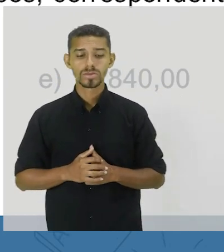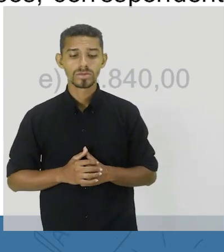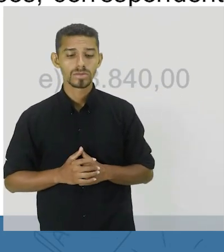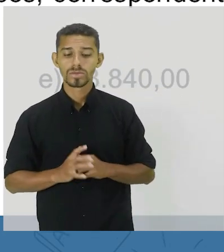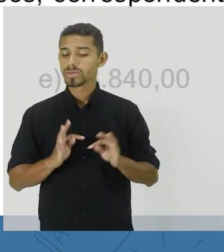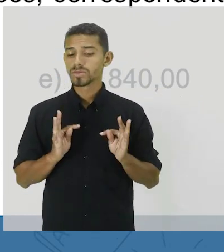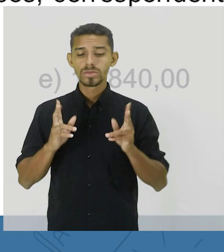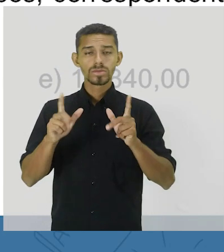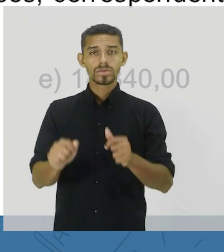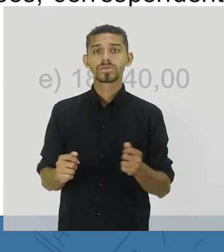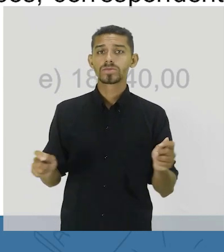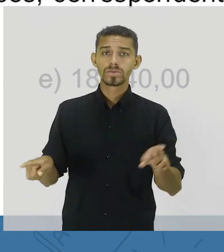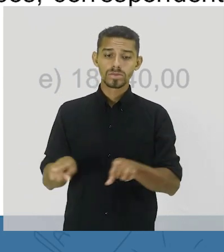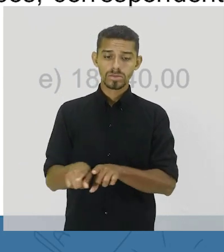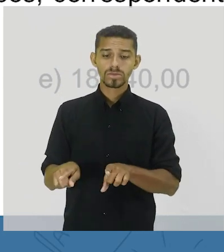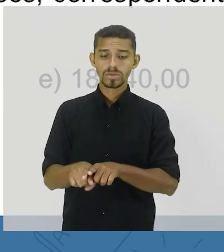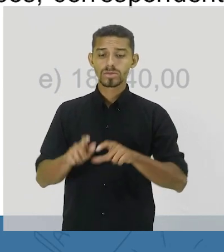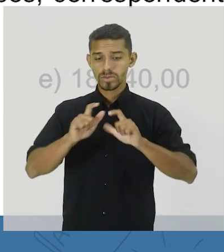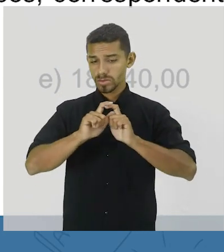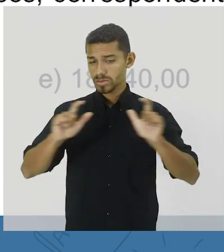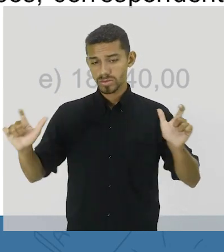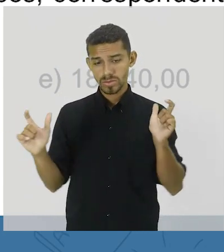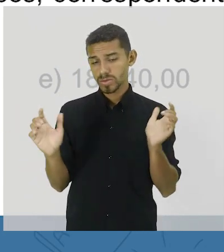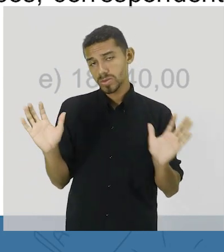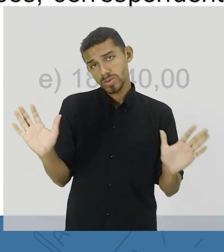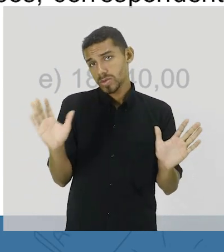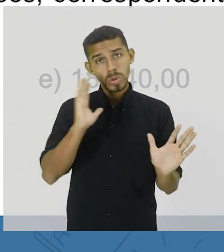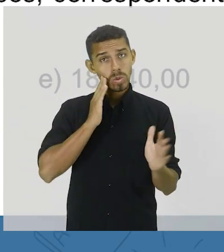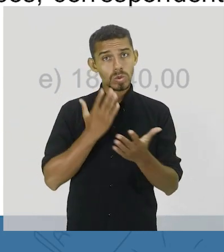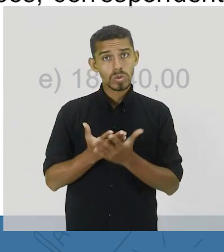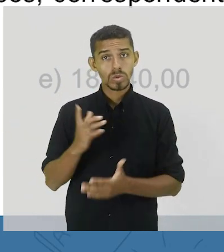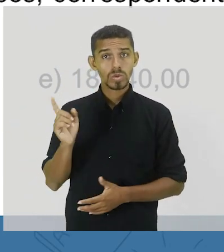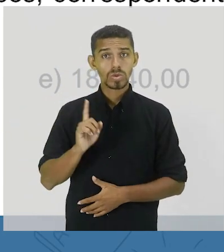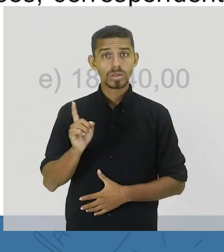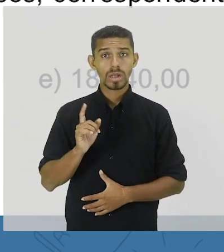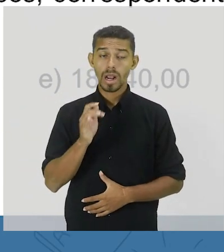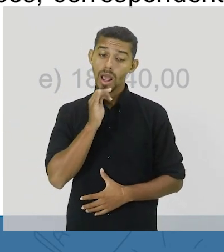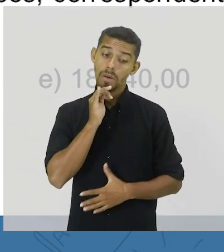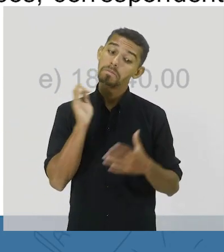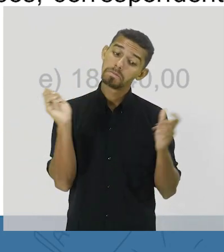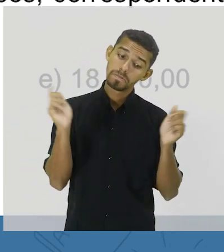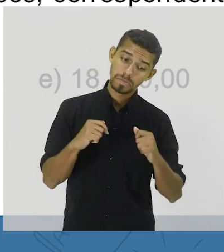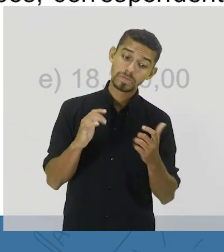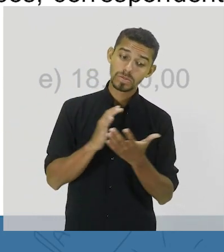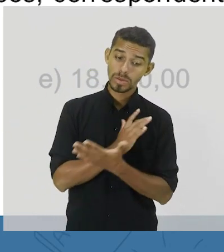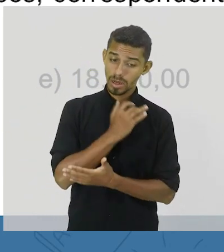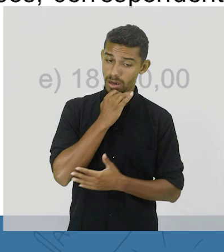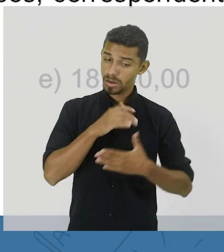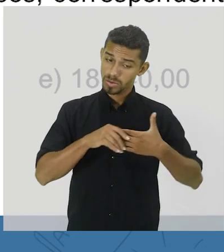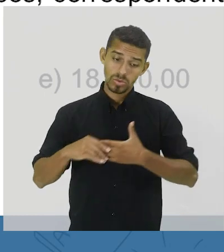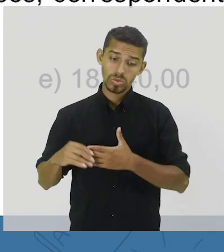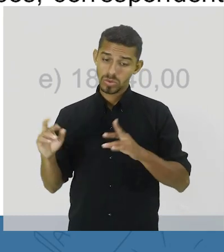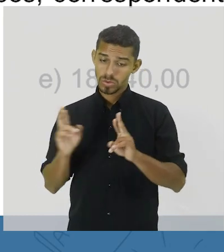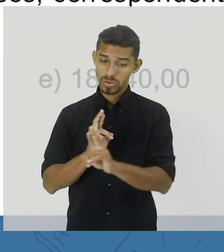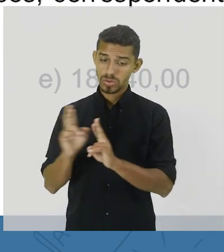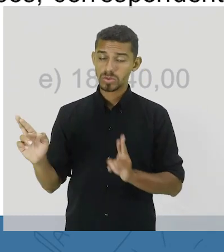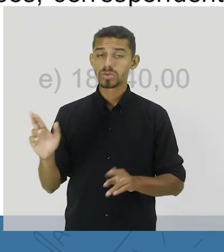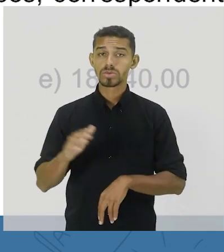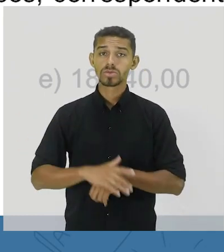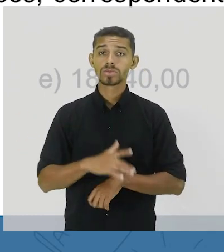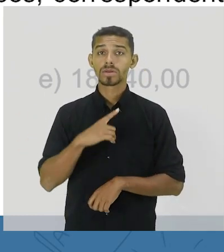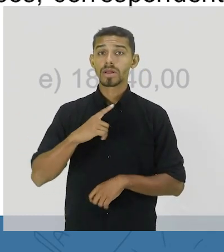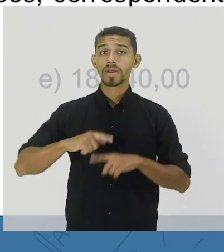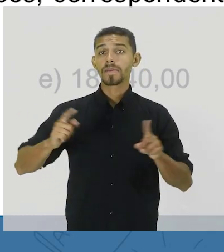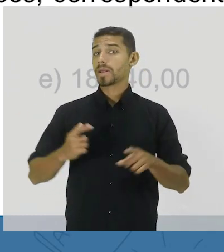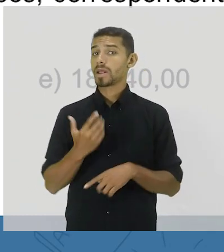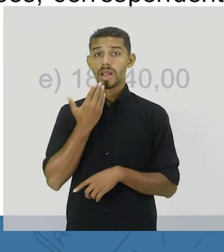informações, inclusive ele te deu a fórmula. A gente não vai confiar nisso, porque a questão ela pode trazer a relação, como essa questão fez,